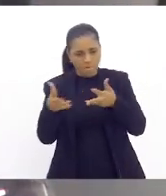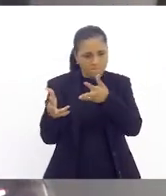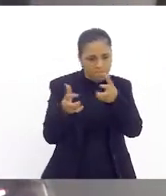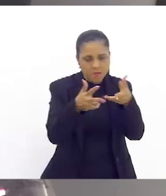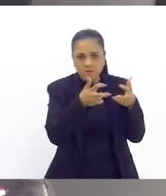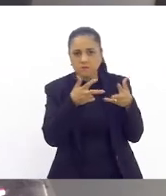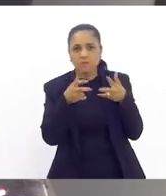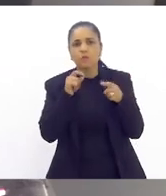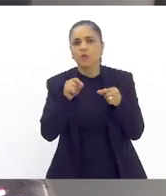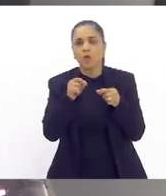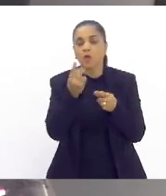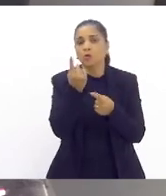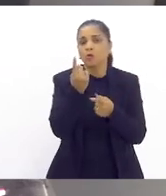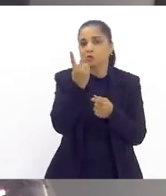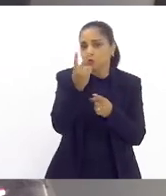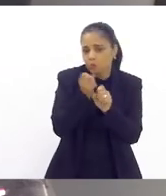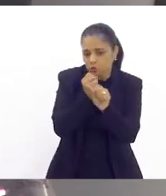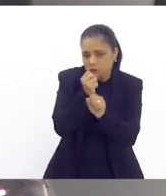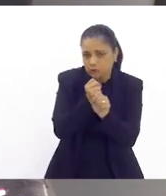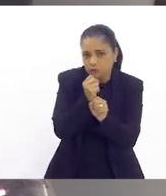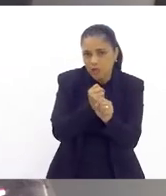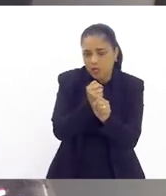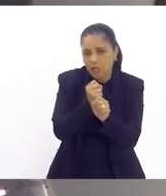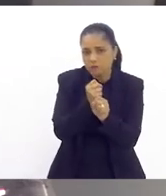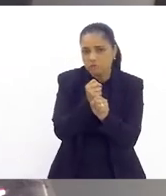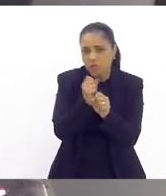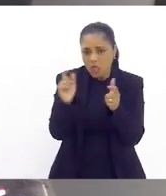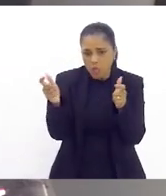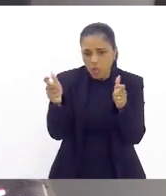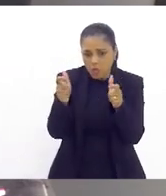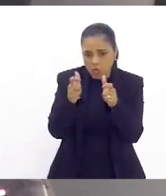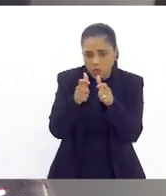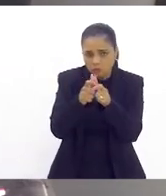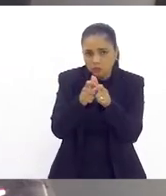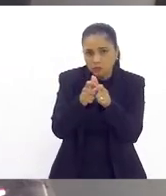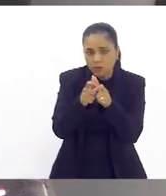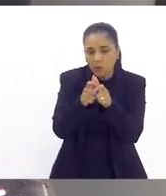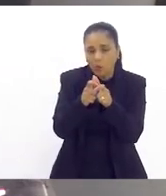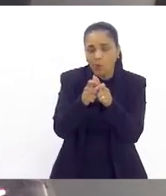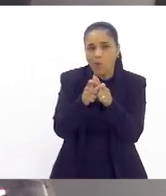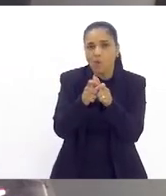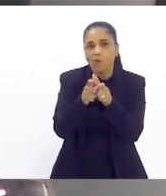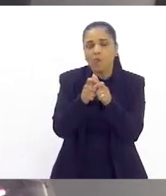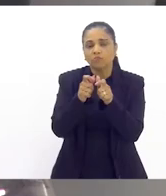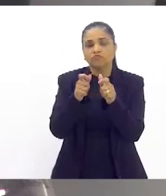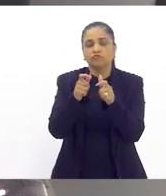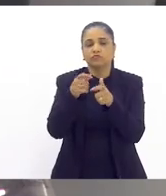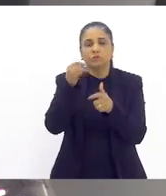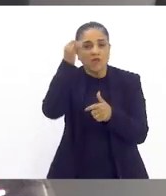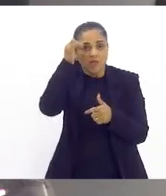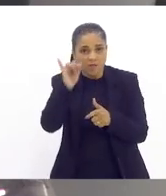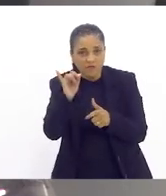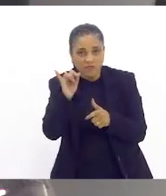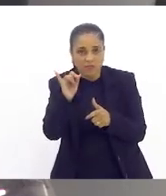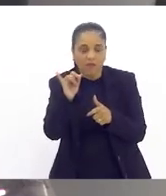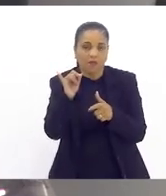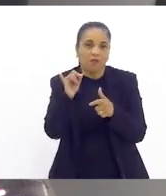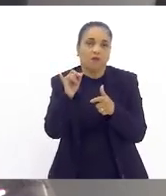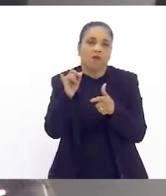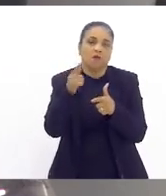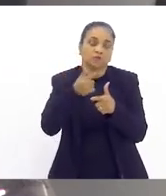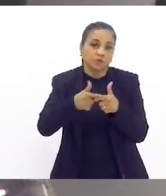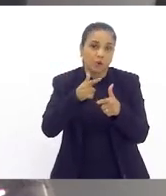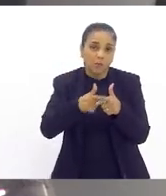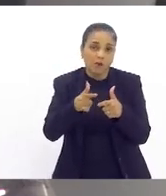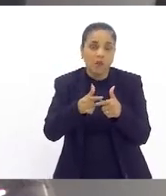ter ocorrido nos últimos anos uma redução muito drástica na capacidade de manutenção tanto preventiva quanto corretiva das empresas